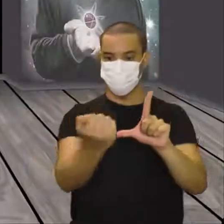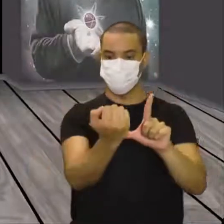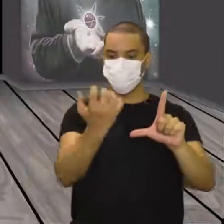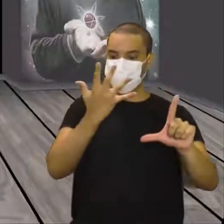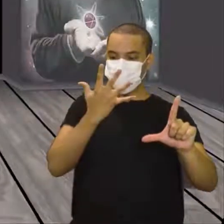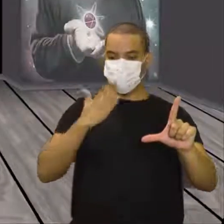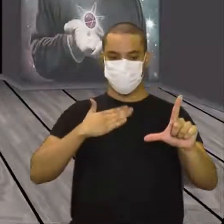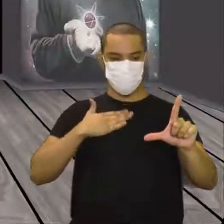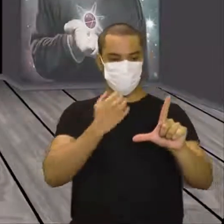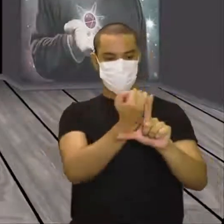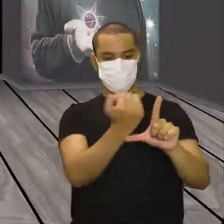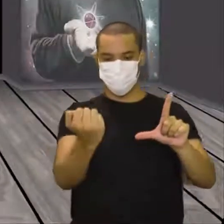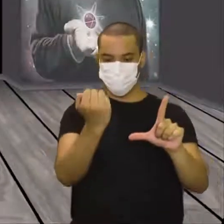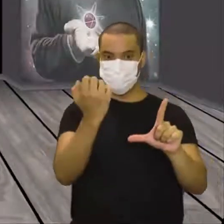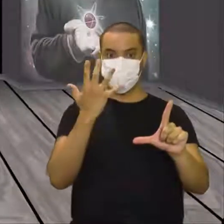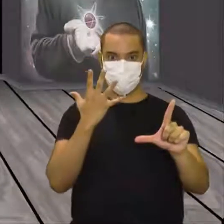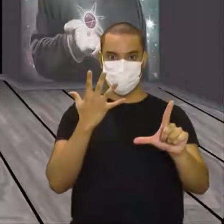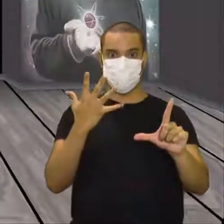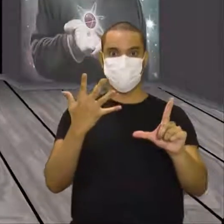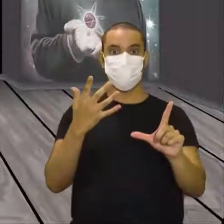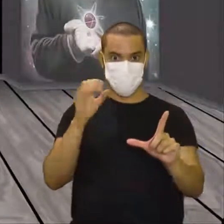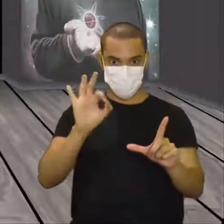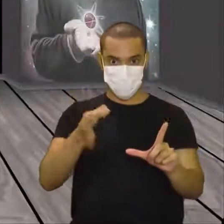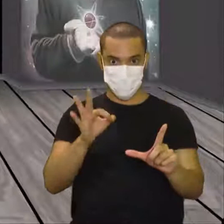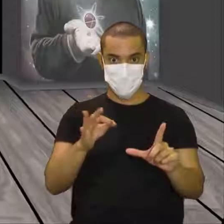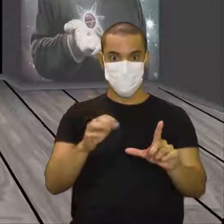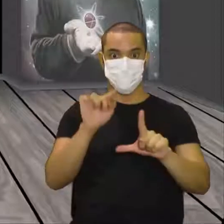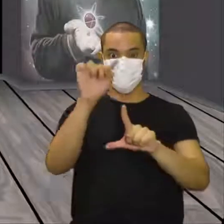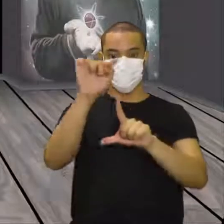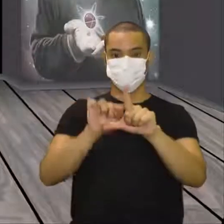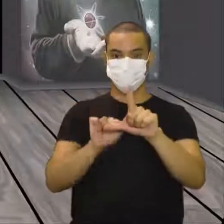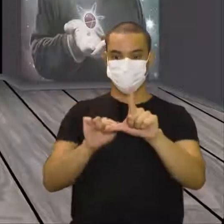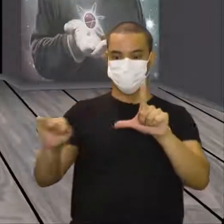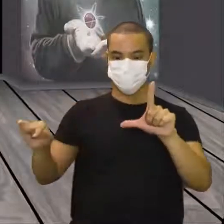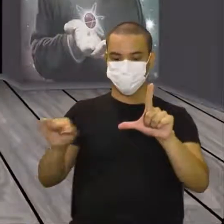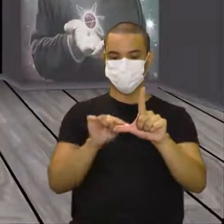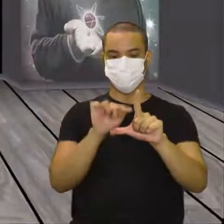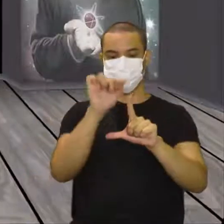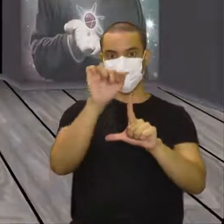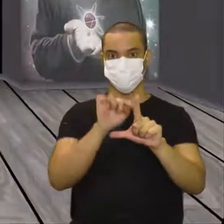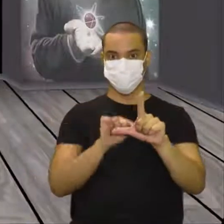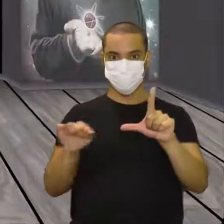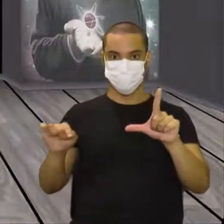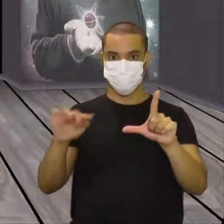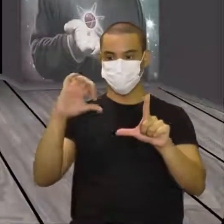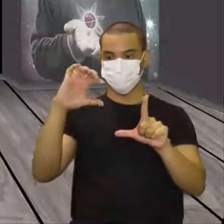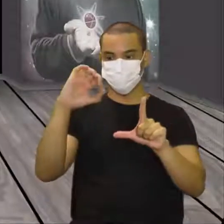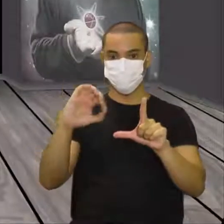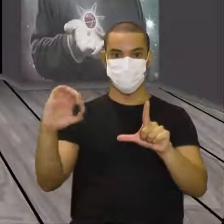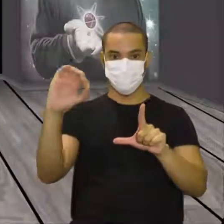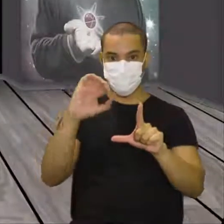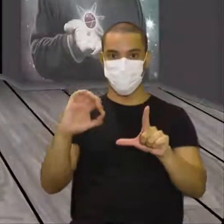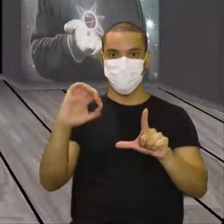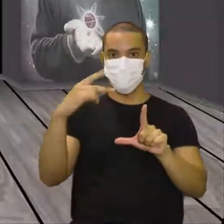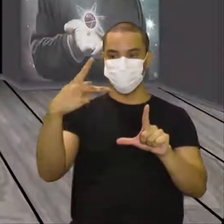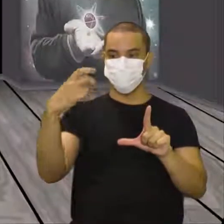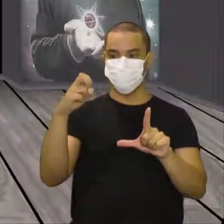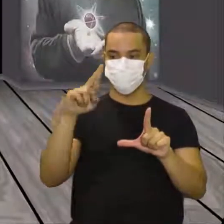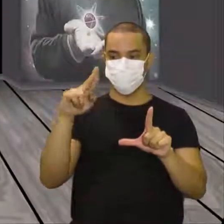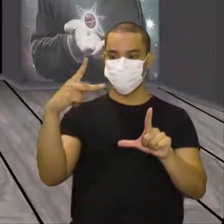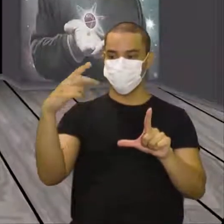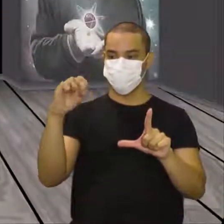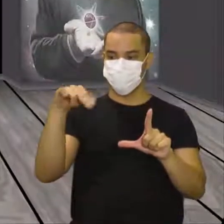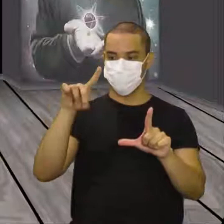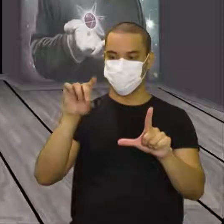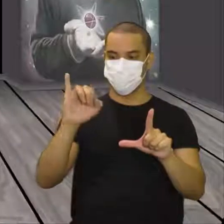Então, o campo magnético aqui. Quando falar perpendicular, você já sabe que é um ângulo de 90 graus, certo? Então, vai estar se movendo nessa